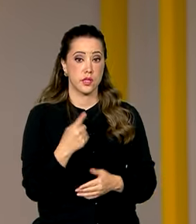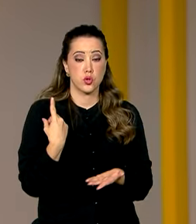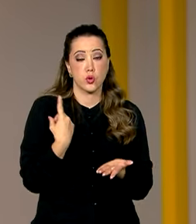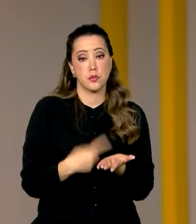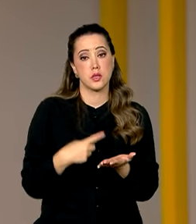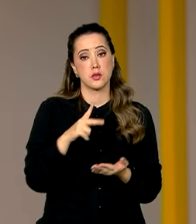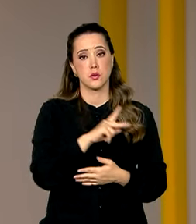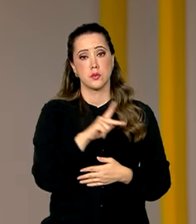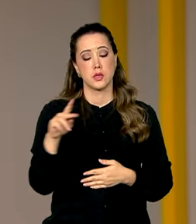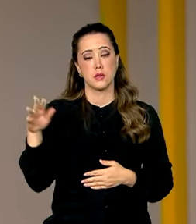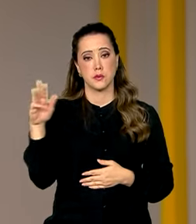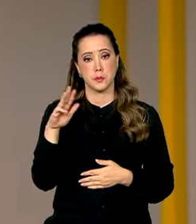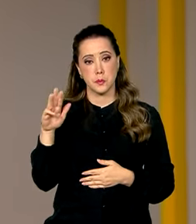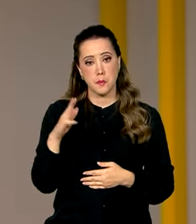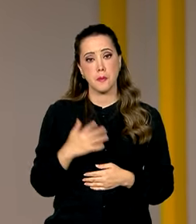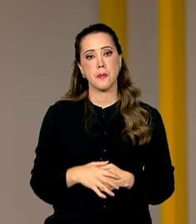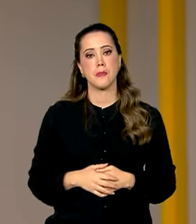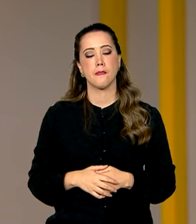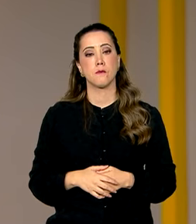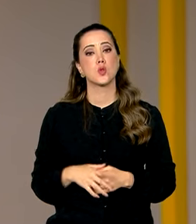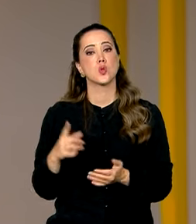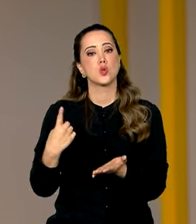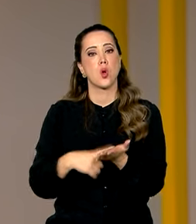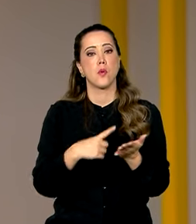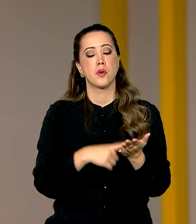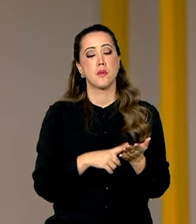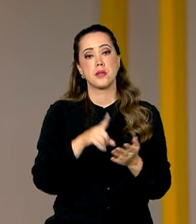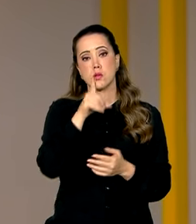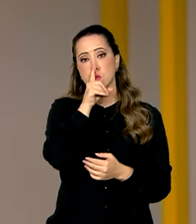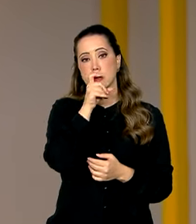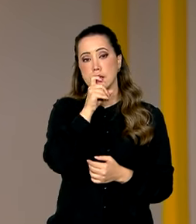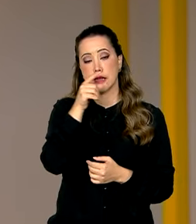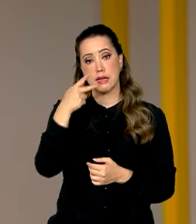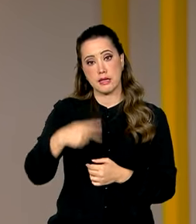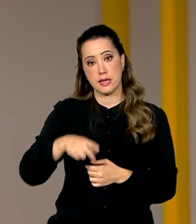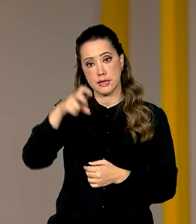agenda do presidente Lula. Os compromissos no Catar são nesta quinta-feira.